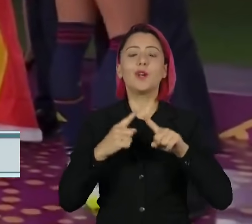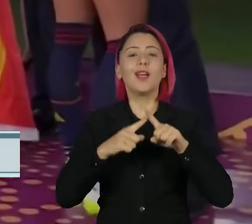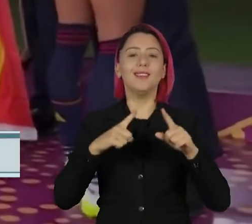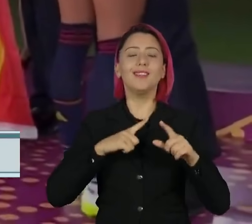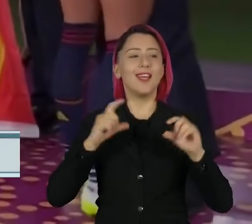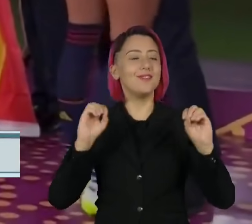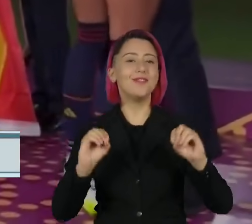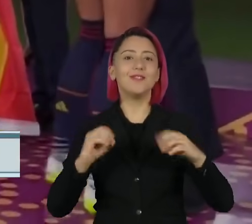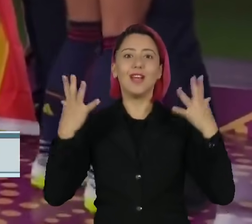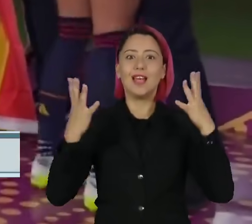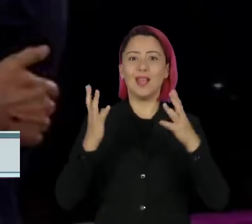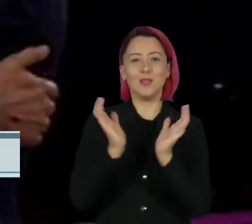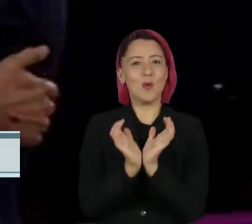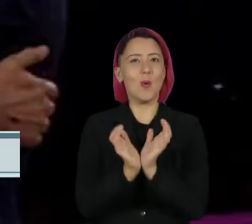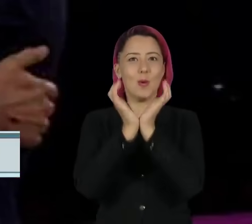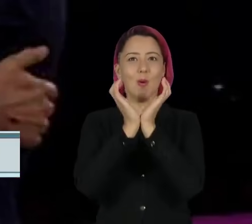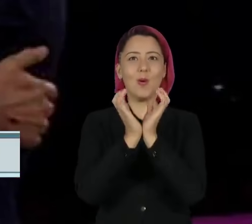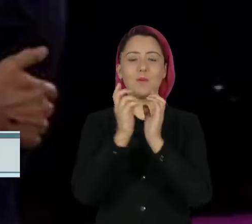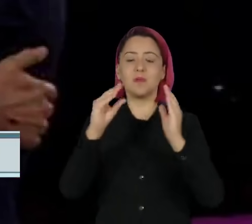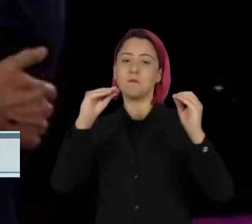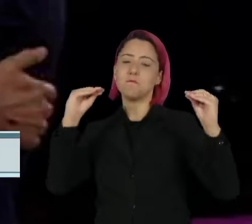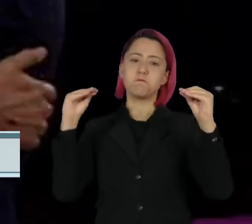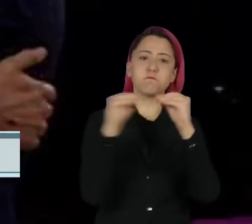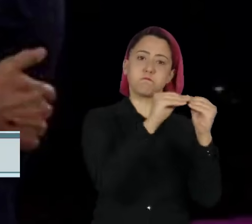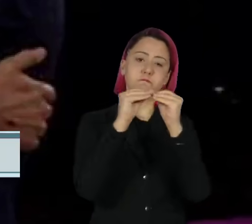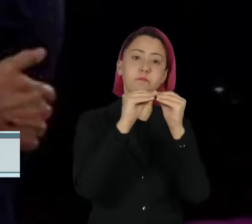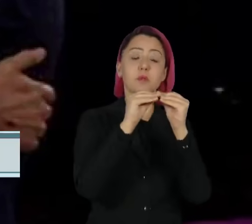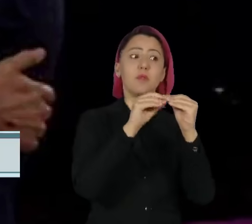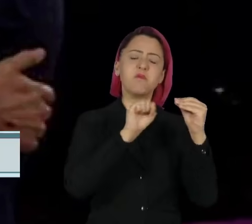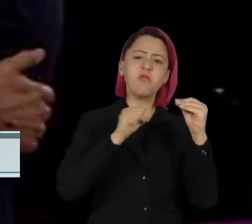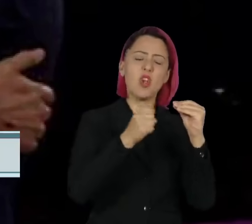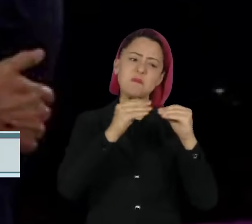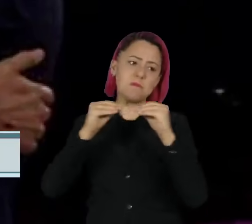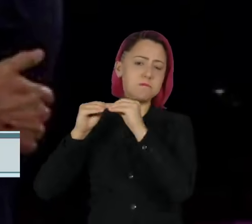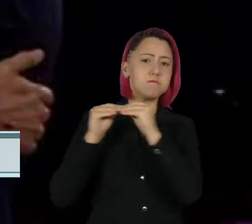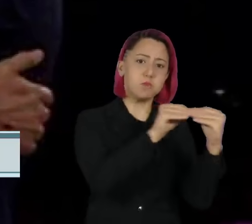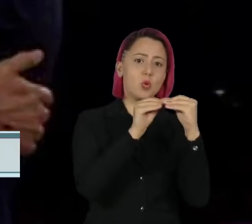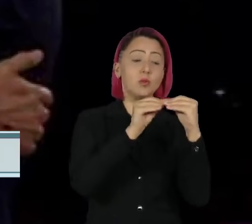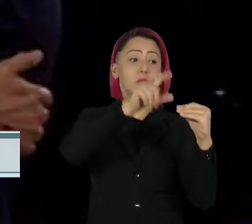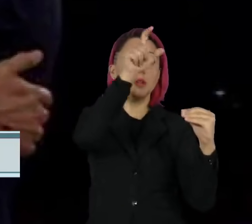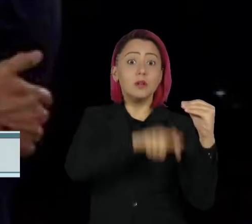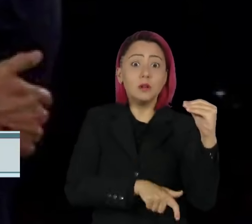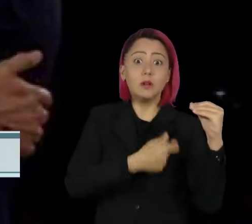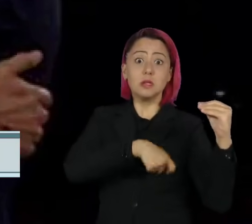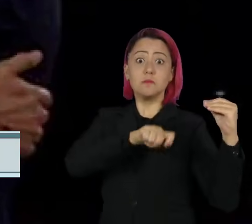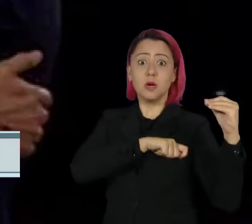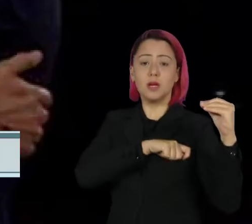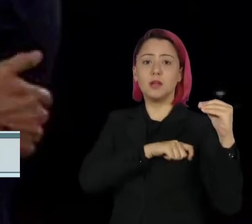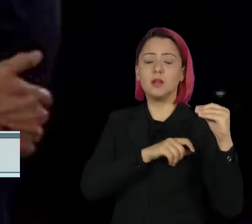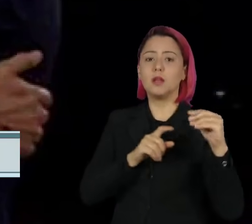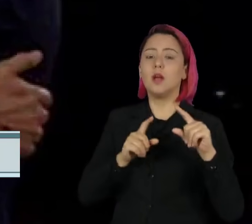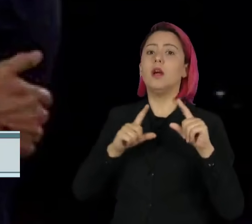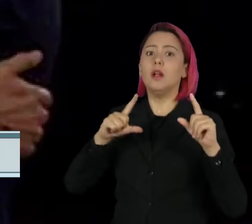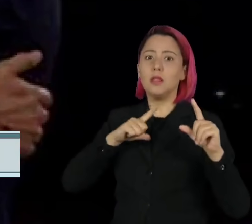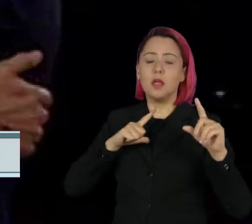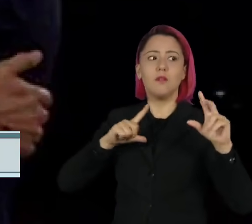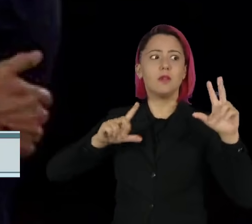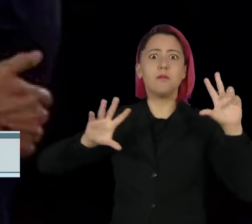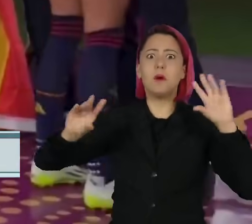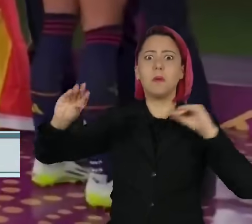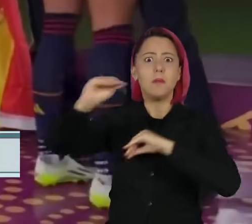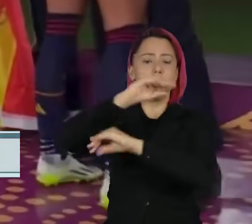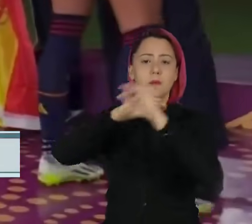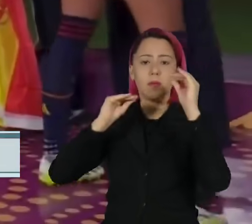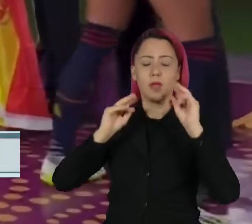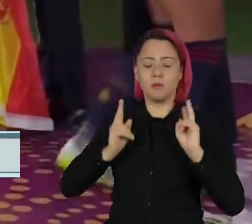de premiação da Copa do Mundo rubialis beijou a força a boca da jogadora da seleção feminina da Espanha apesar das inúmeras reações inclusive